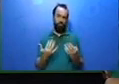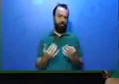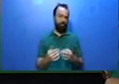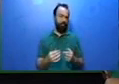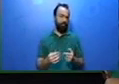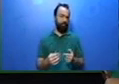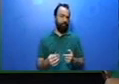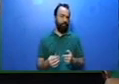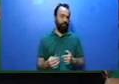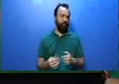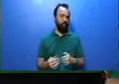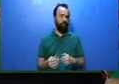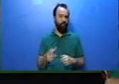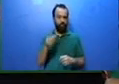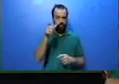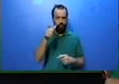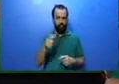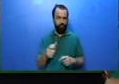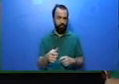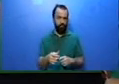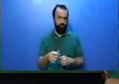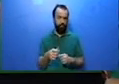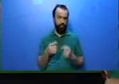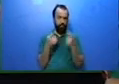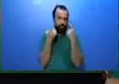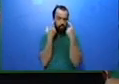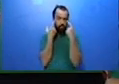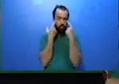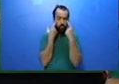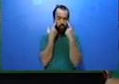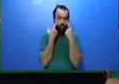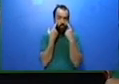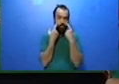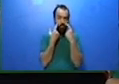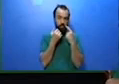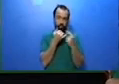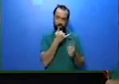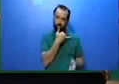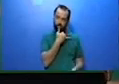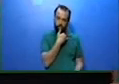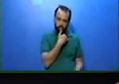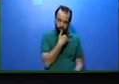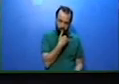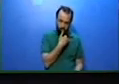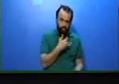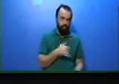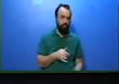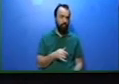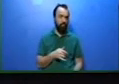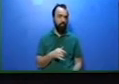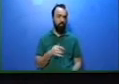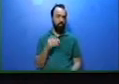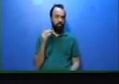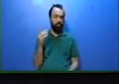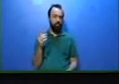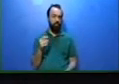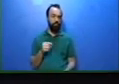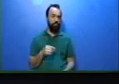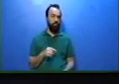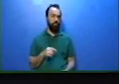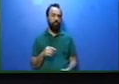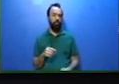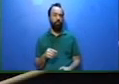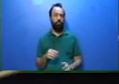Significa que o personagem está choroso, está triste. Olha o que nós comentamos,